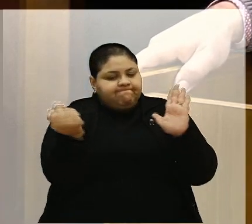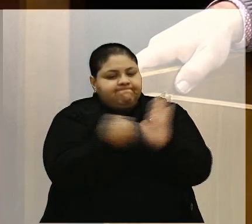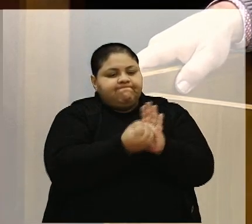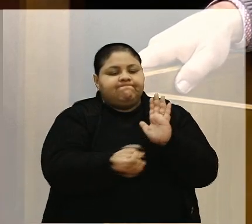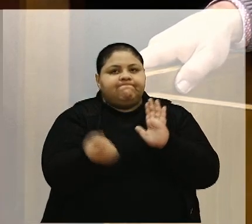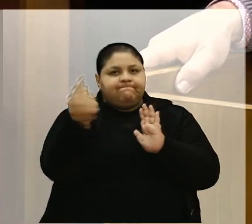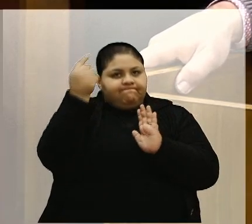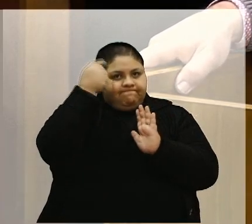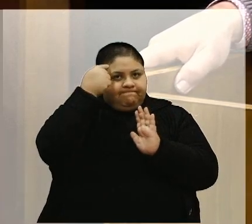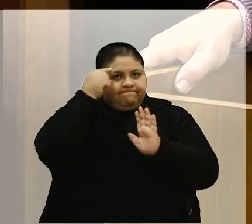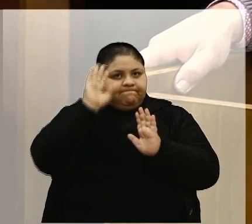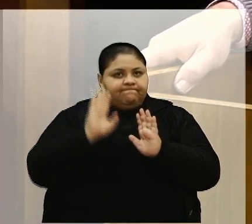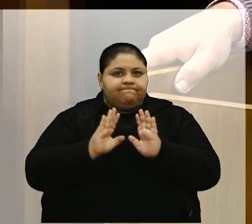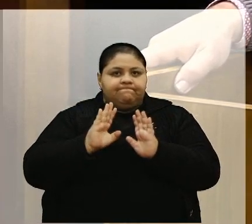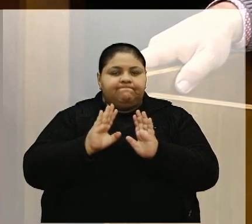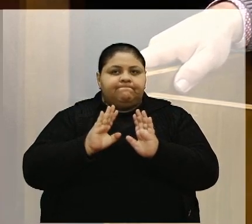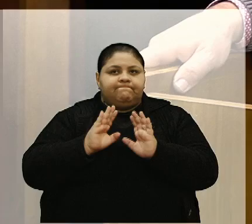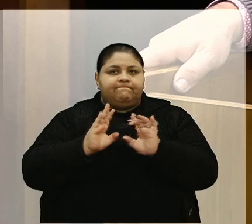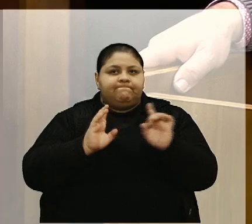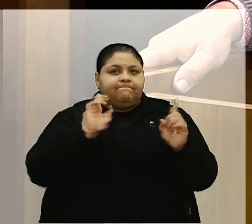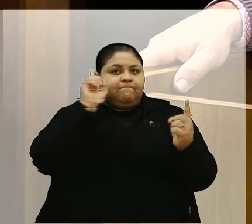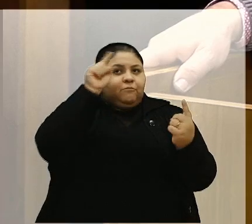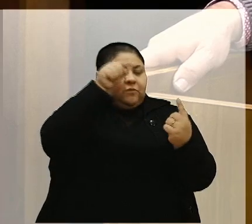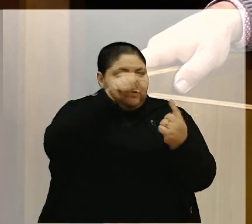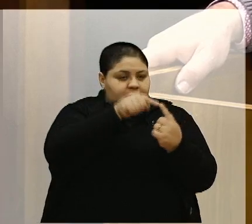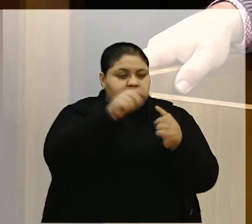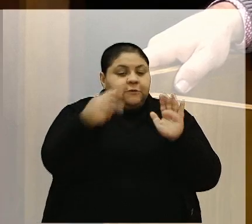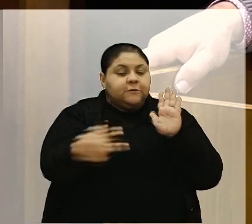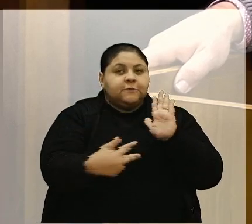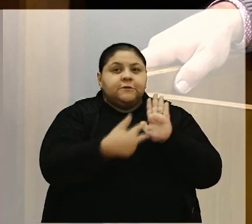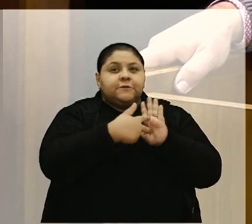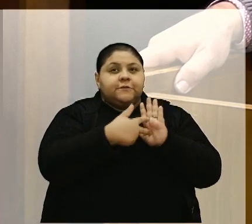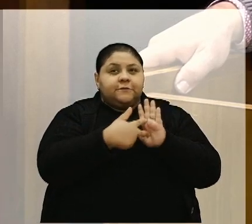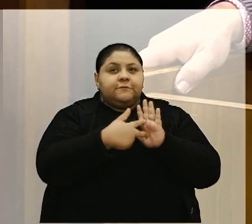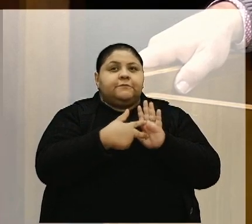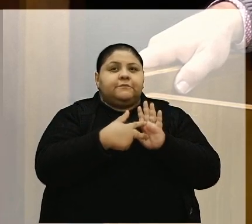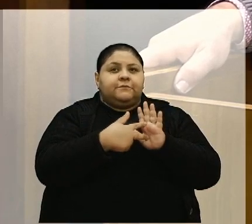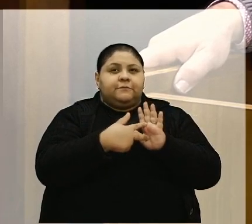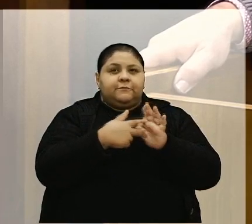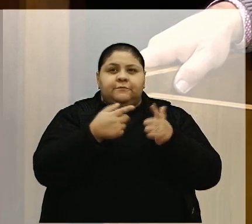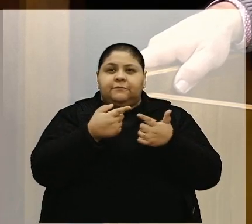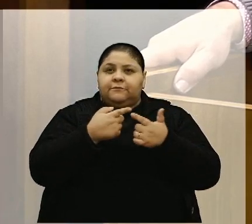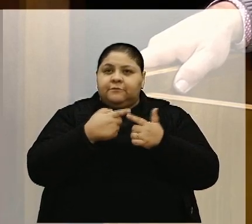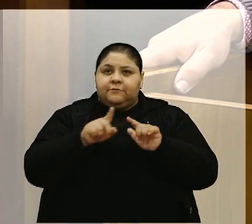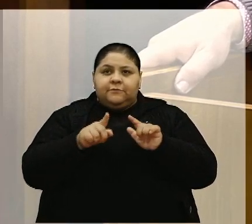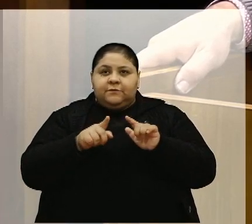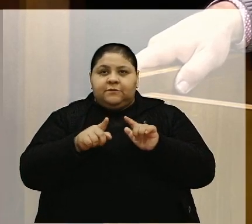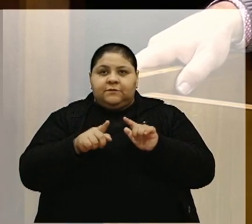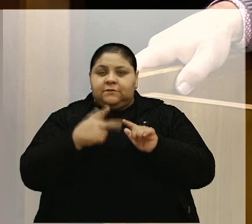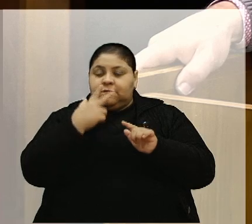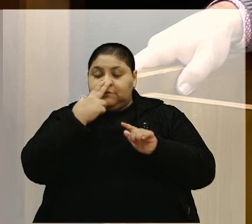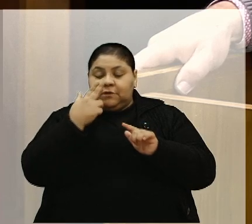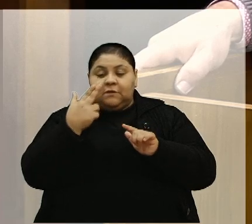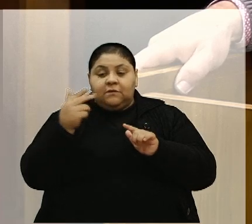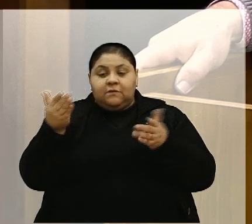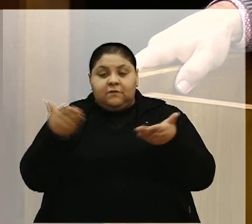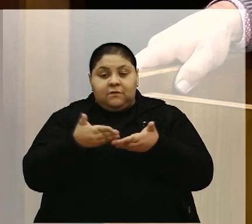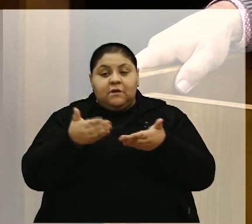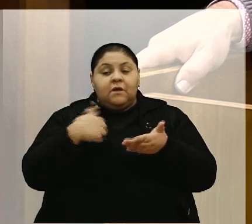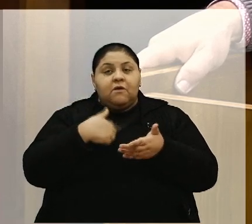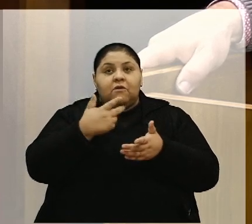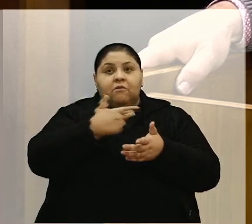memória. É uma missão que me atrai, já falei aqui, mas não nessas condições. Eu confesso para vocês